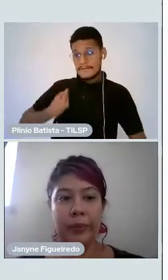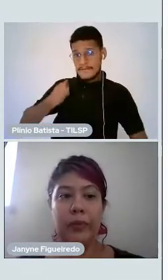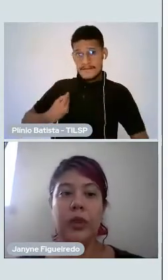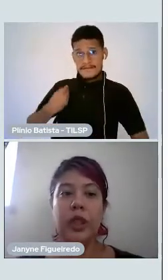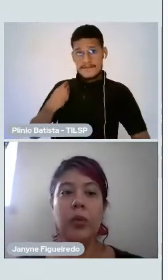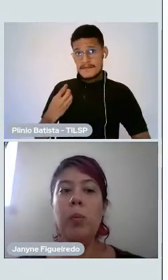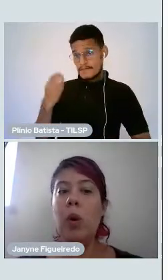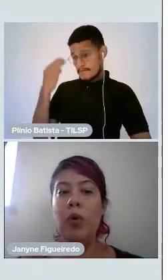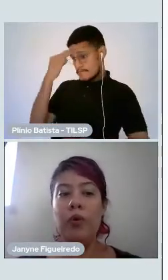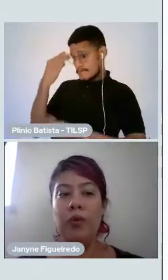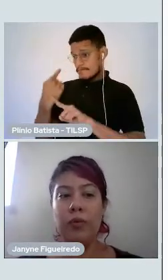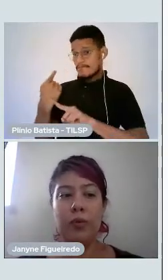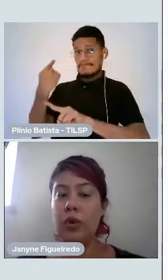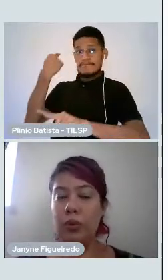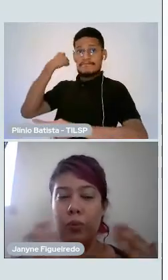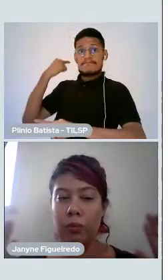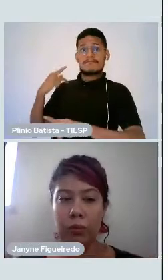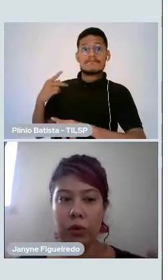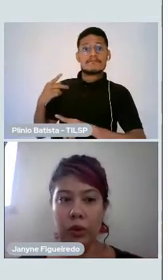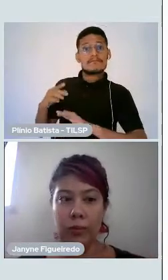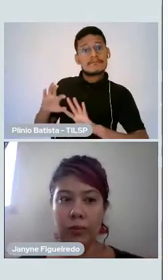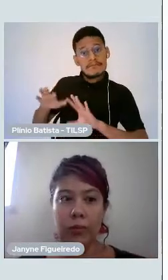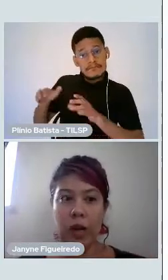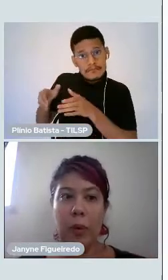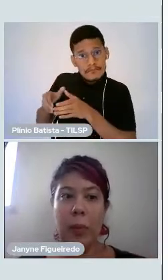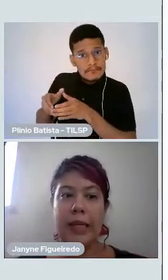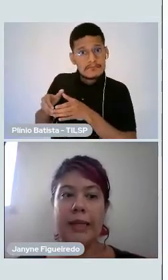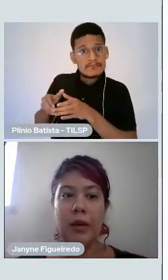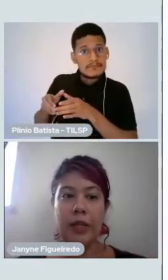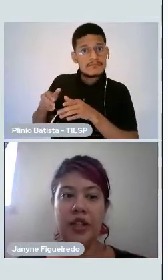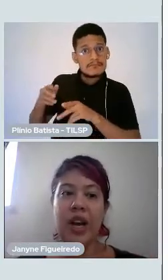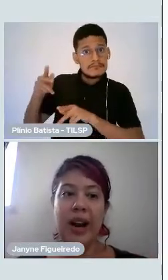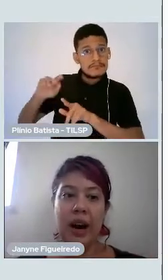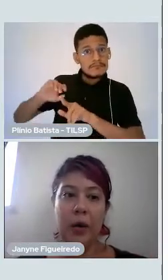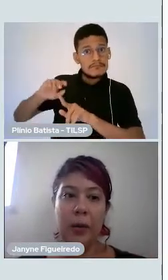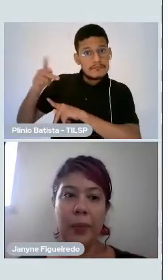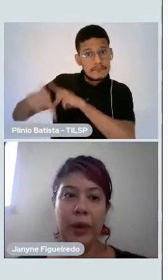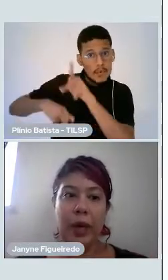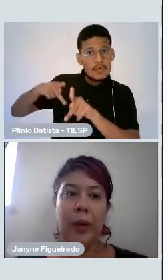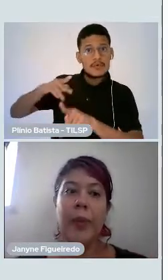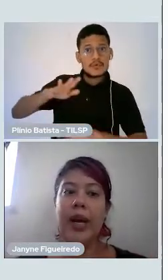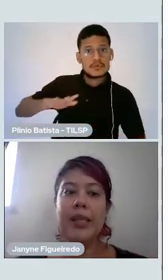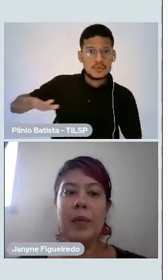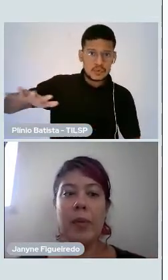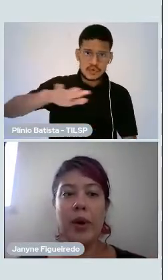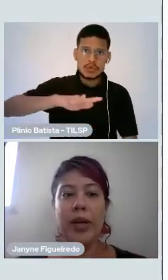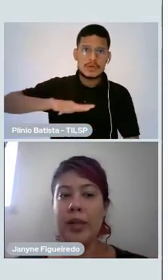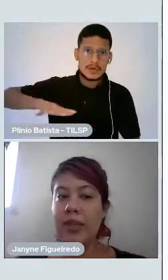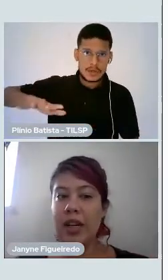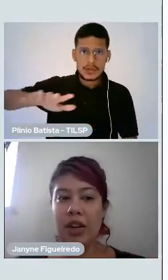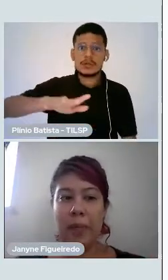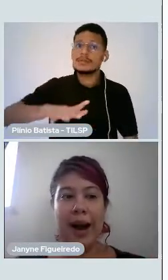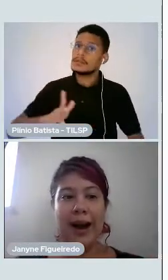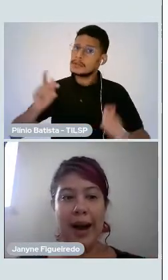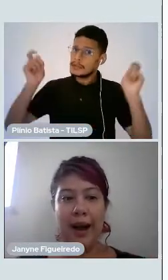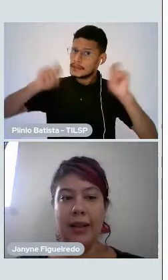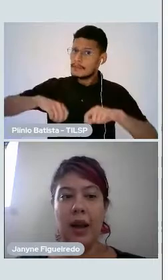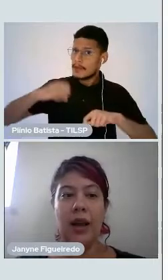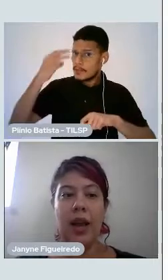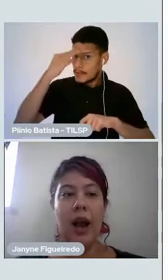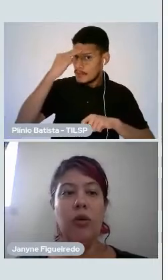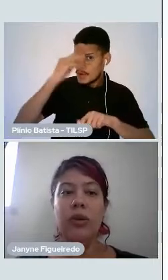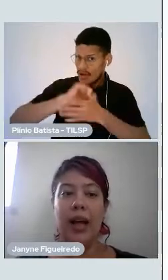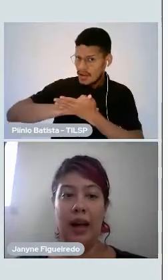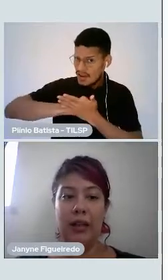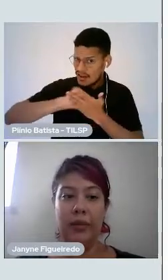memória de um povo, do, da população em geral, para que essa memória não seja